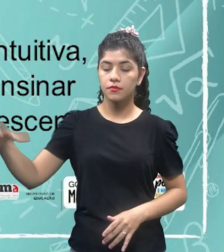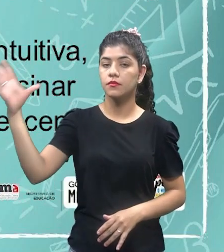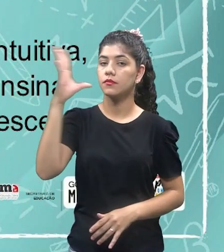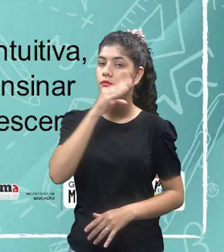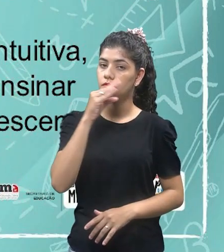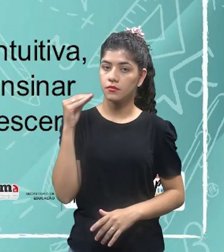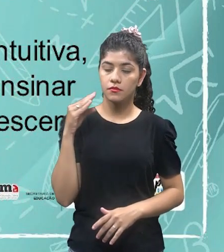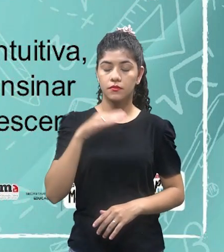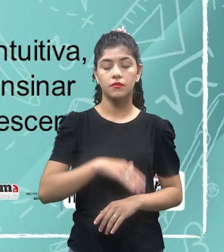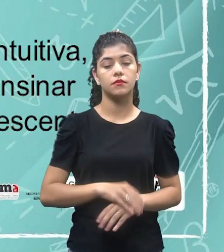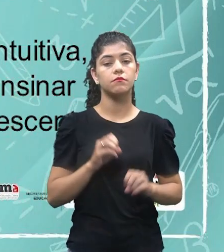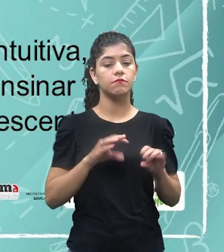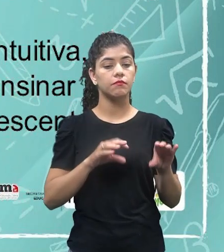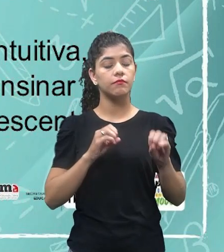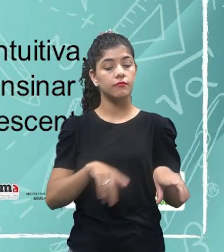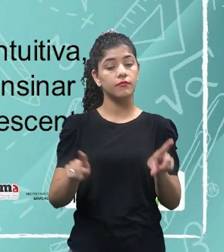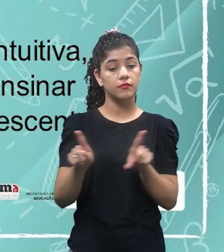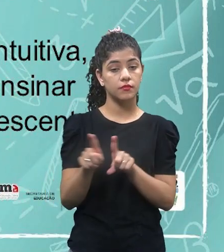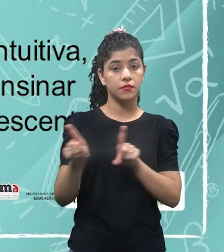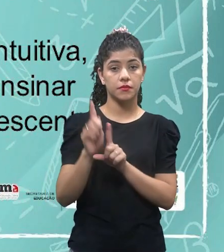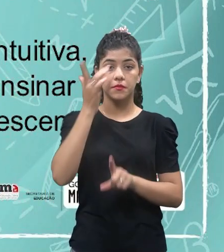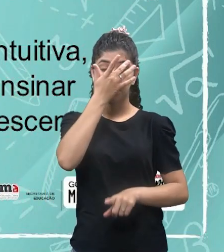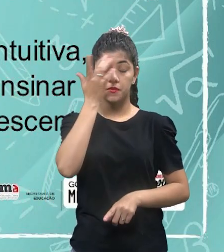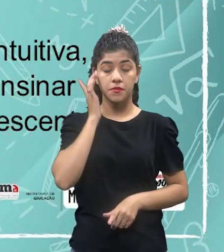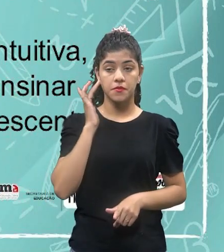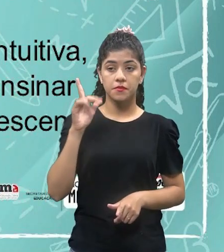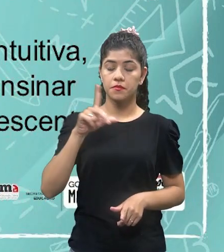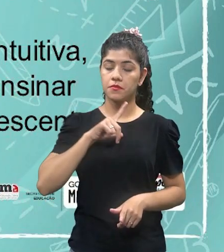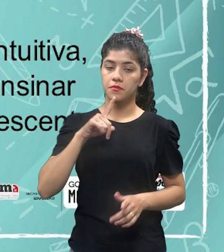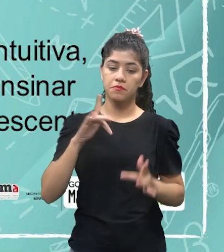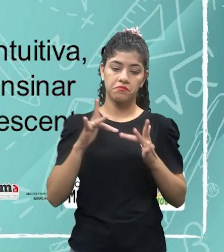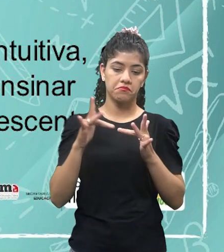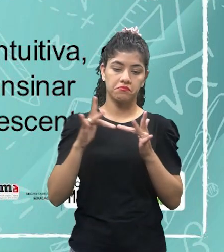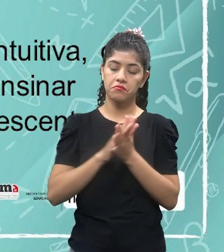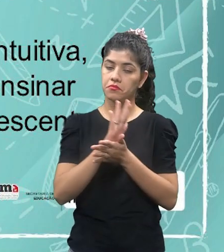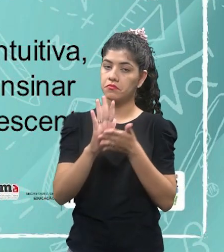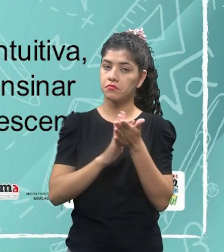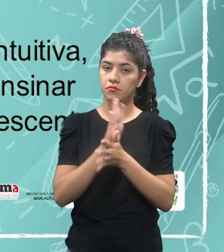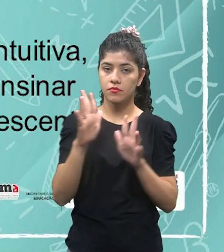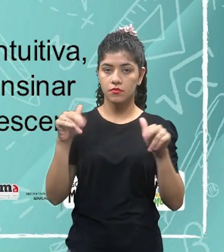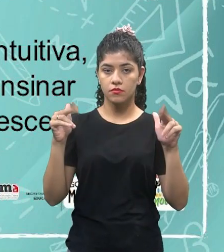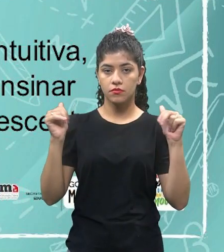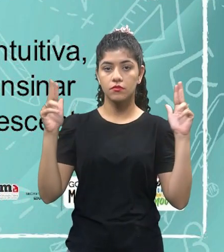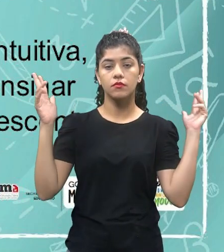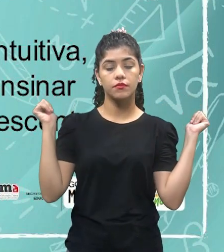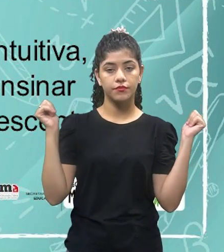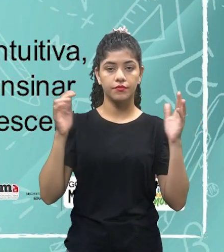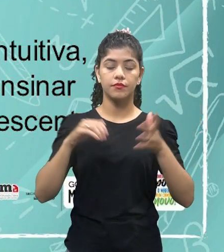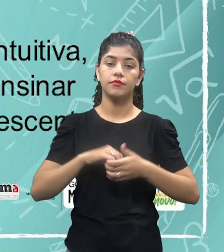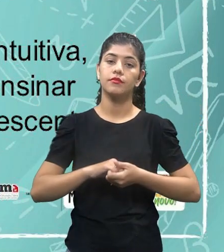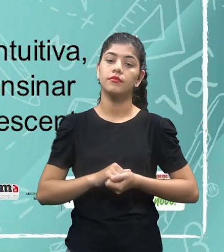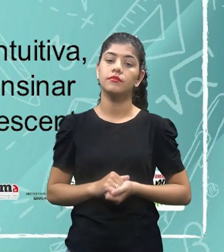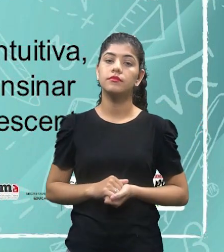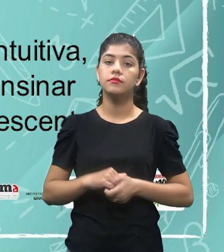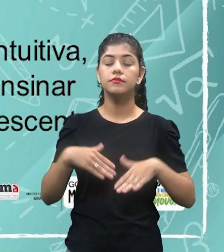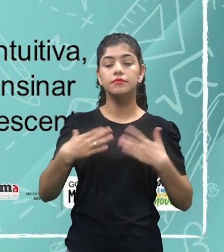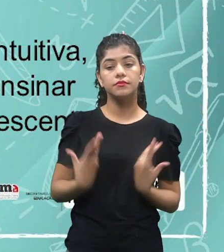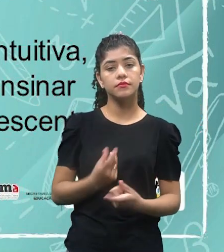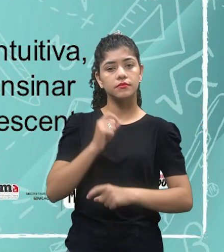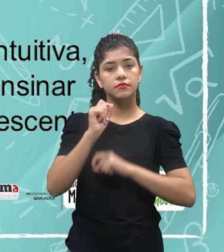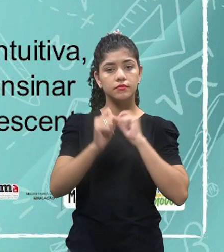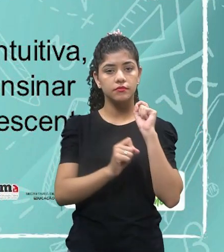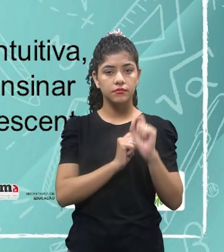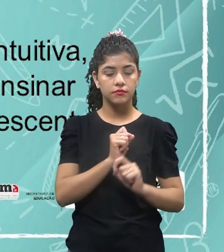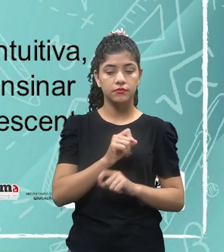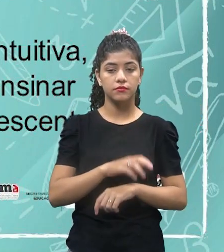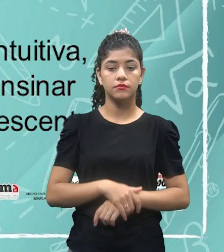adolescentes e, obviamente, para pessoas que nunca tiveram qualquer contato com área de programação. Então esse é o Scratch,